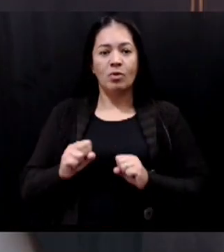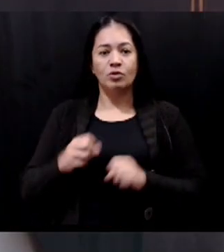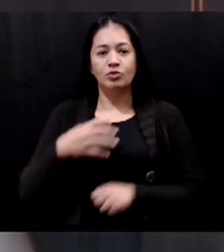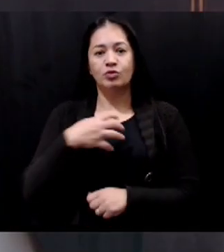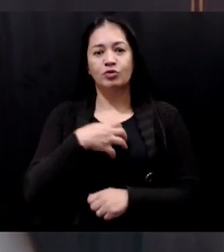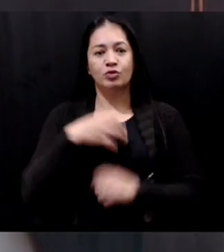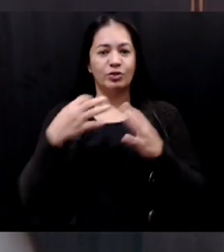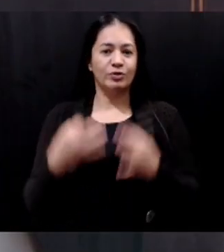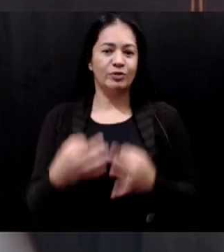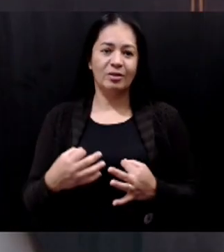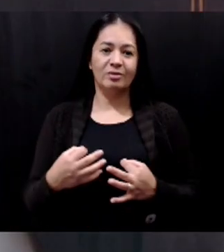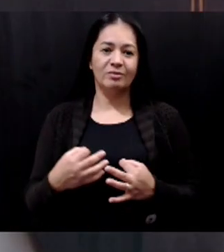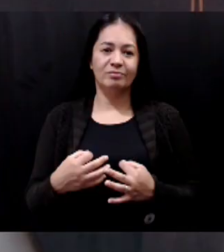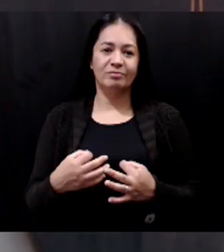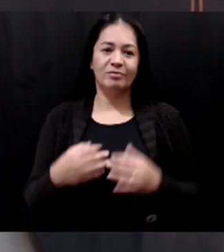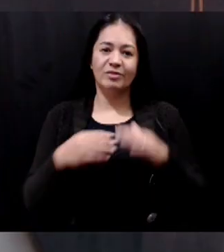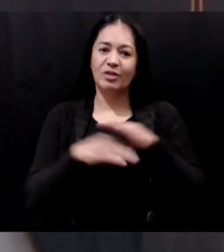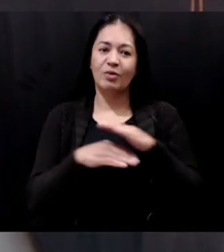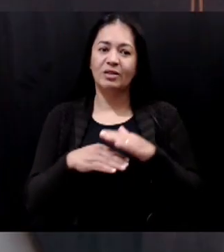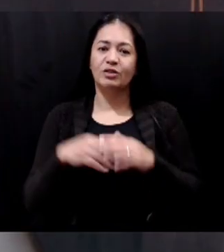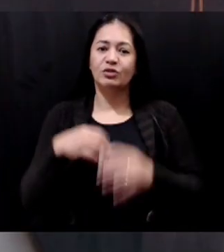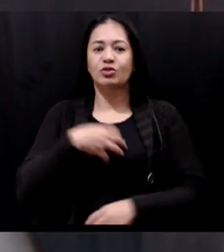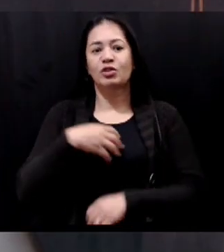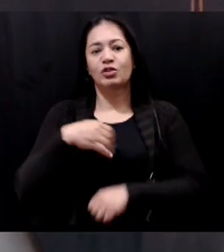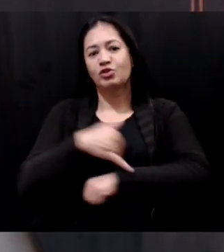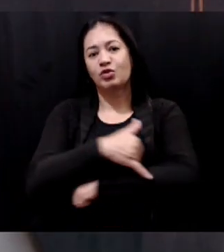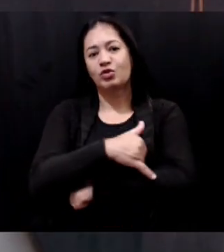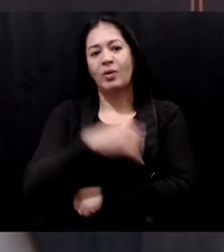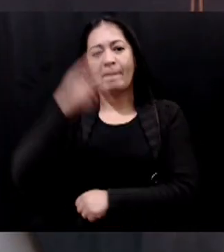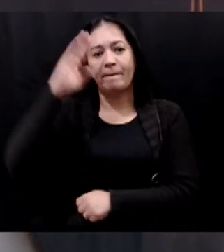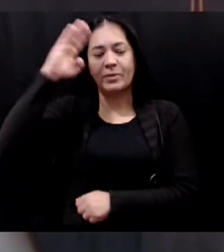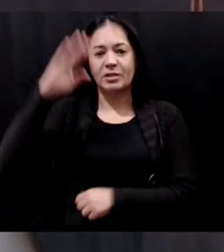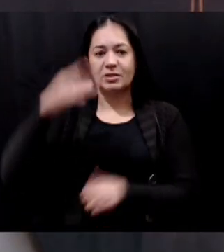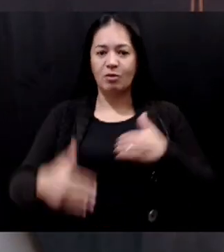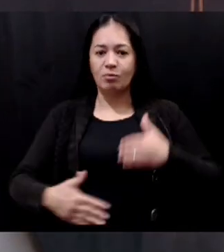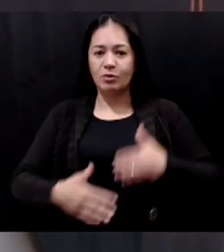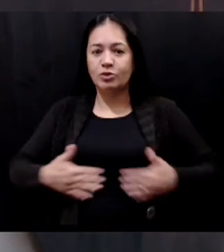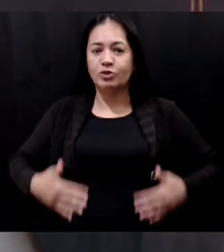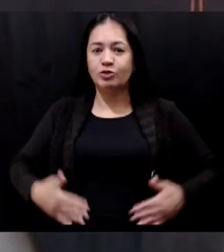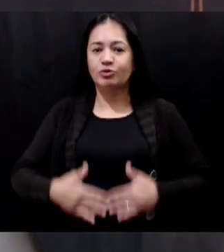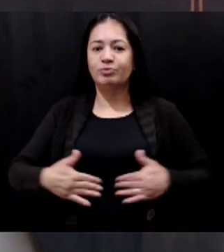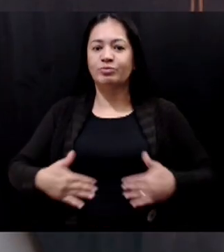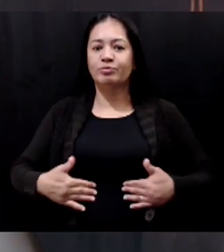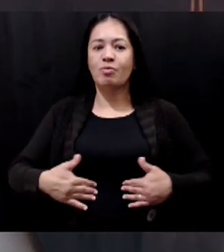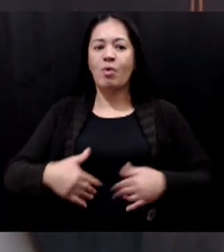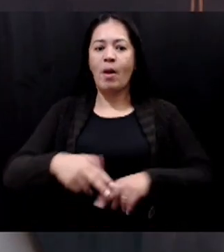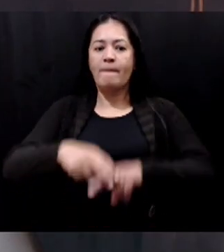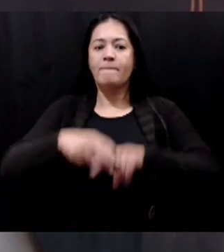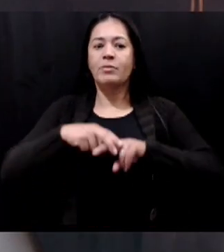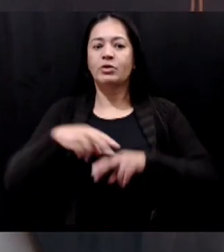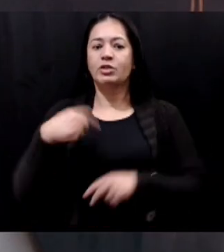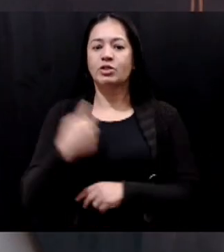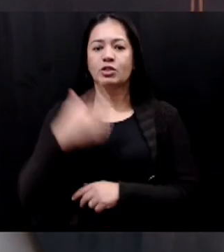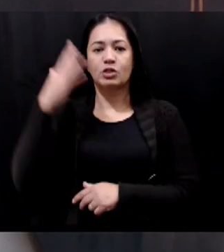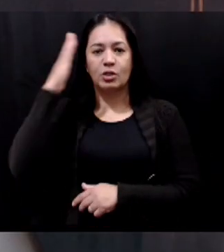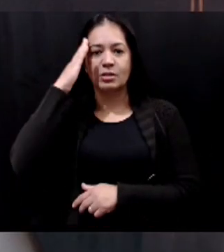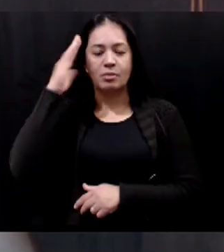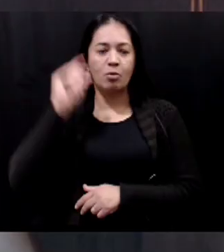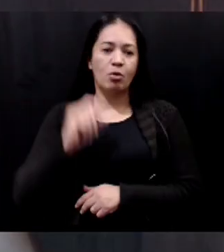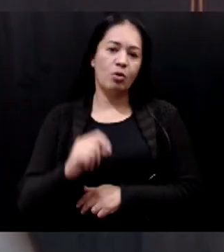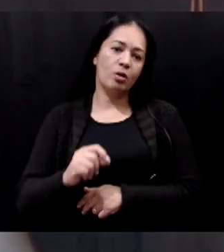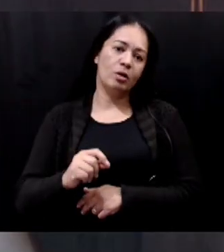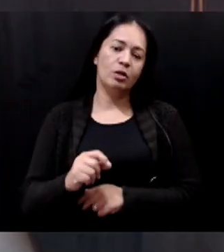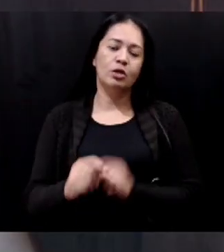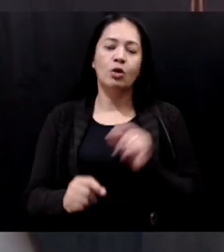estocado em forma de gordura, principalmente na região abdominal. Então, por isso que a gente sabe que o recomendado